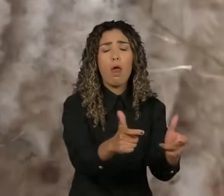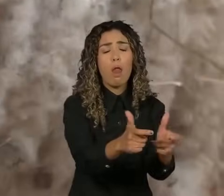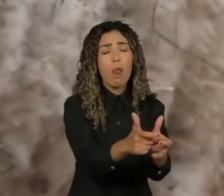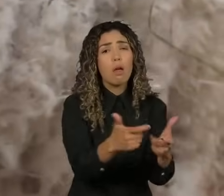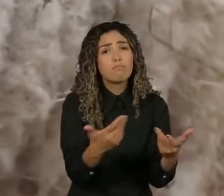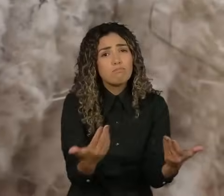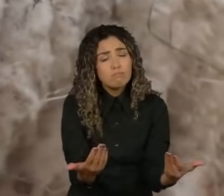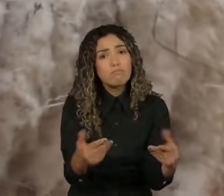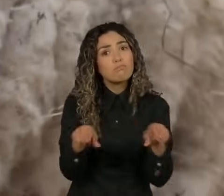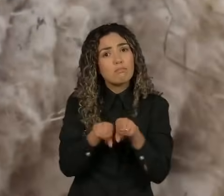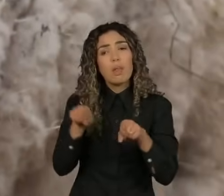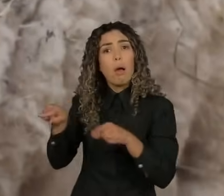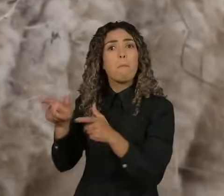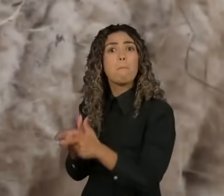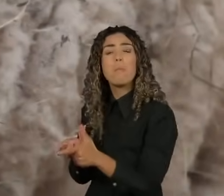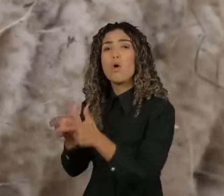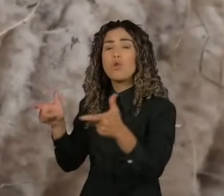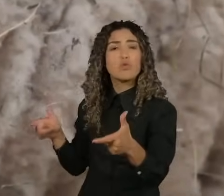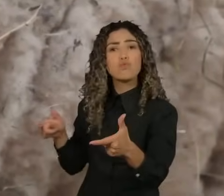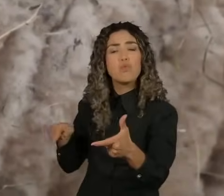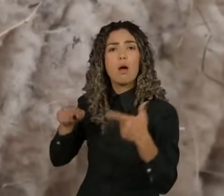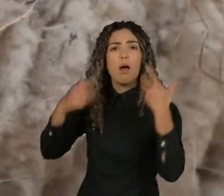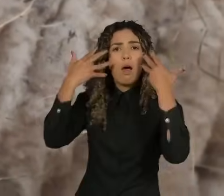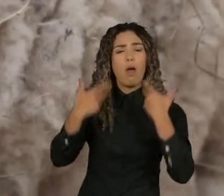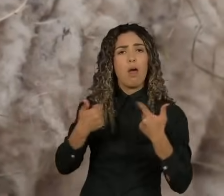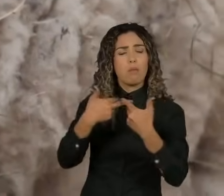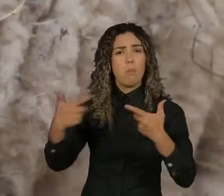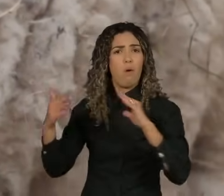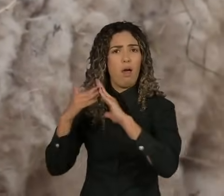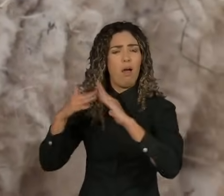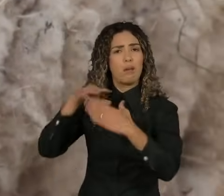dos animais domésticos.